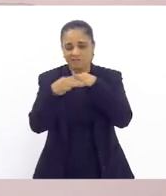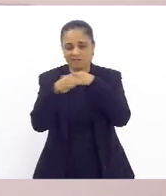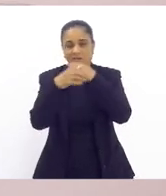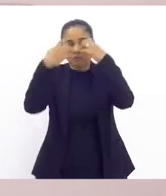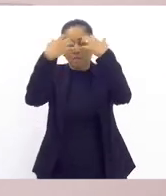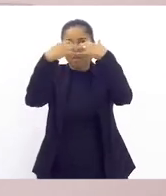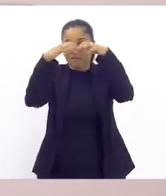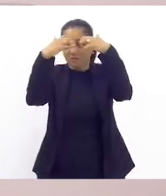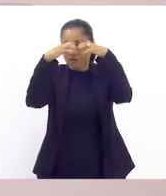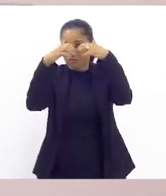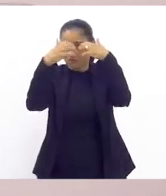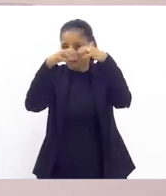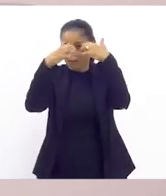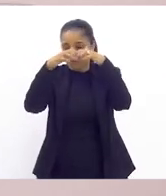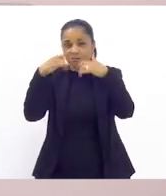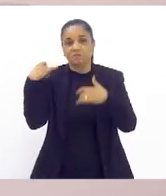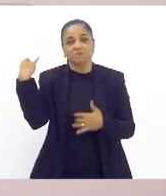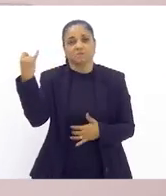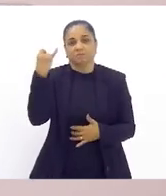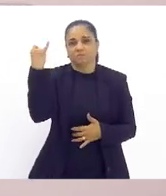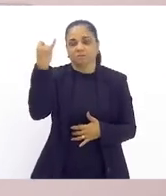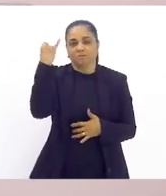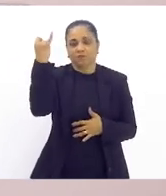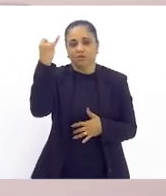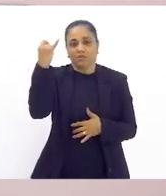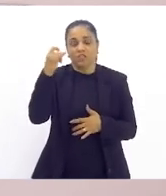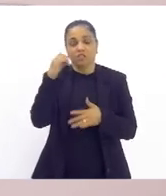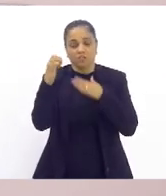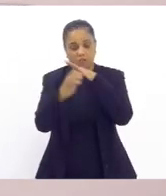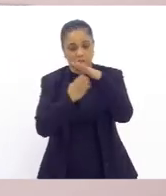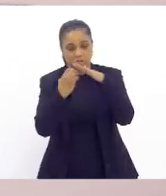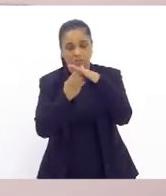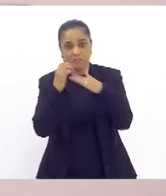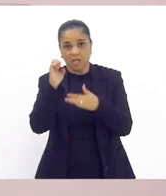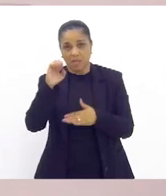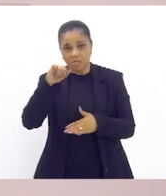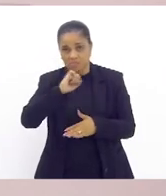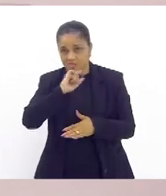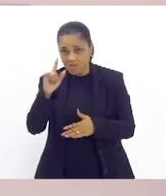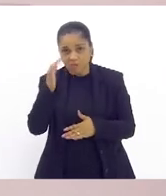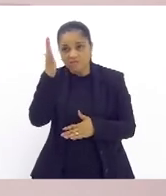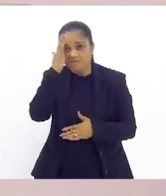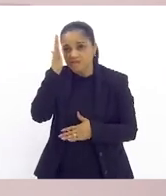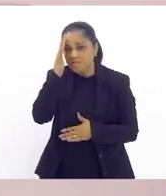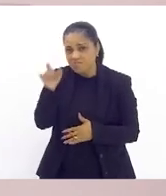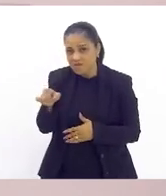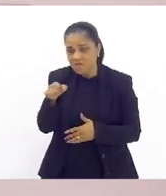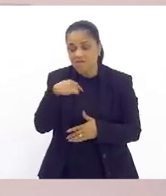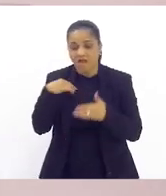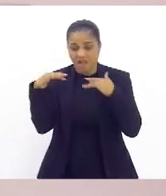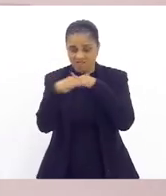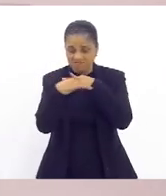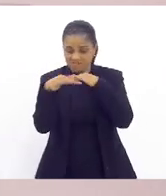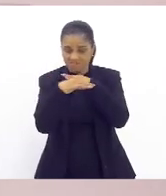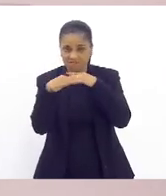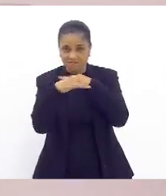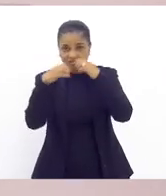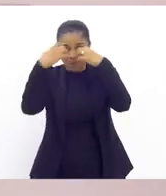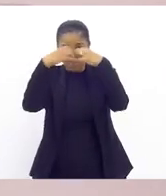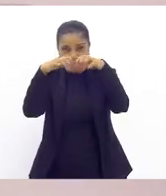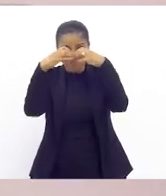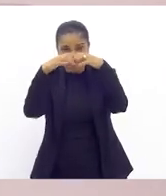Petrópolis é importante a Eliel saber que a cidade de Petrópolis clama